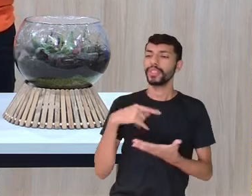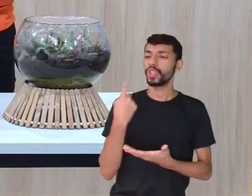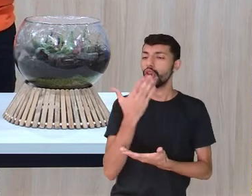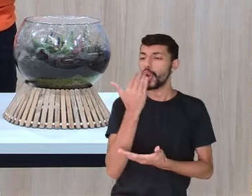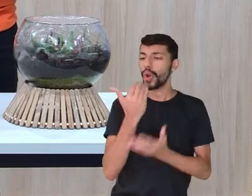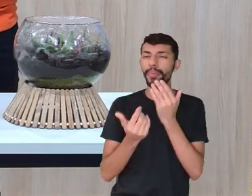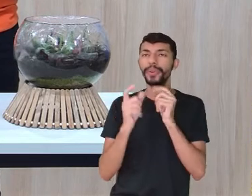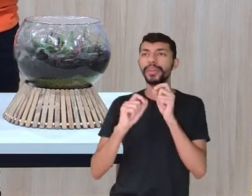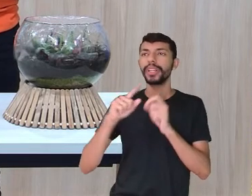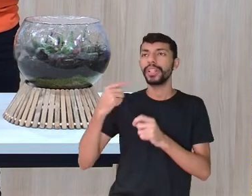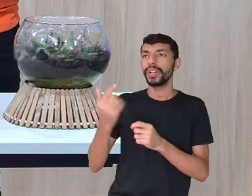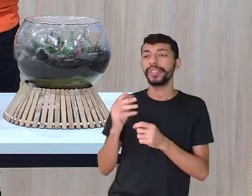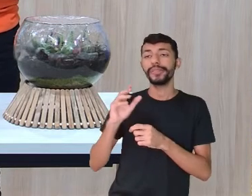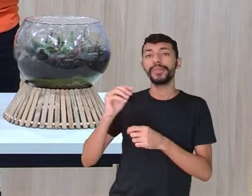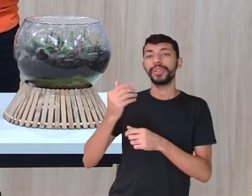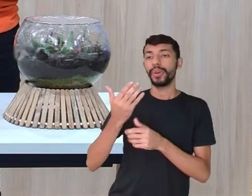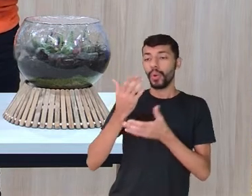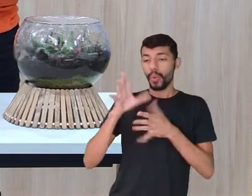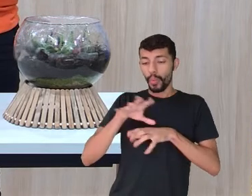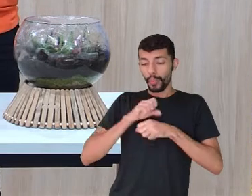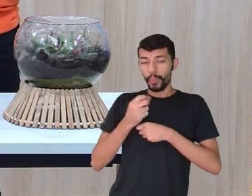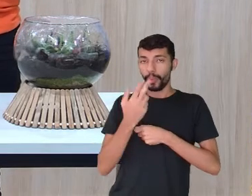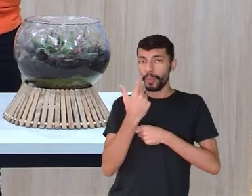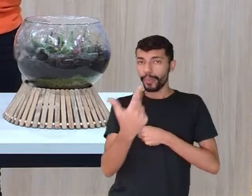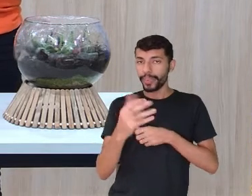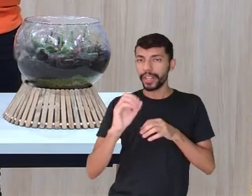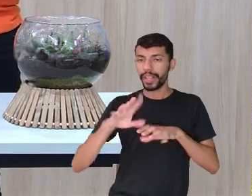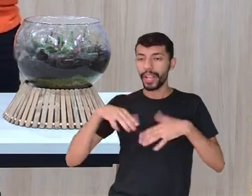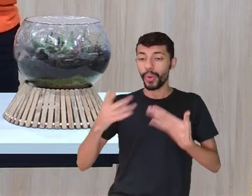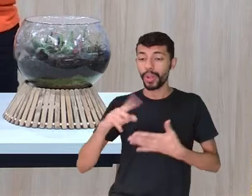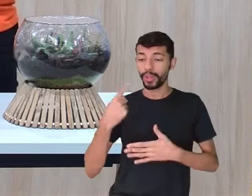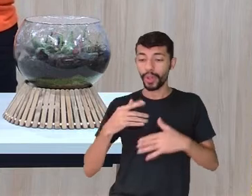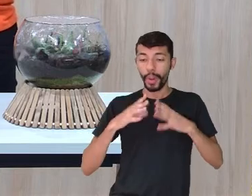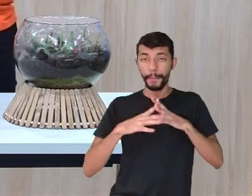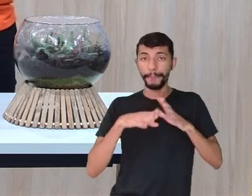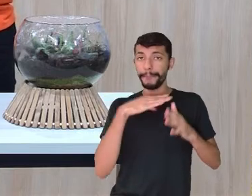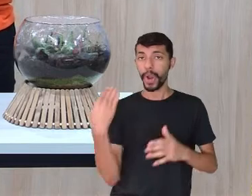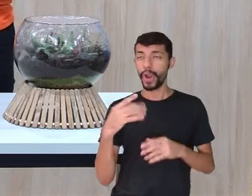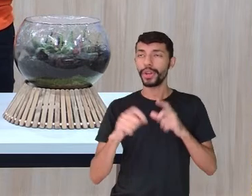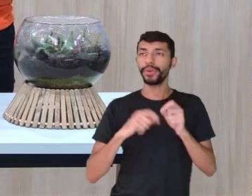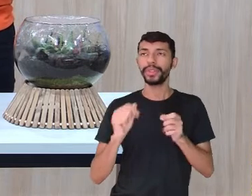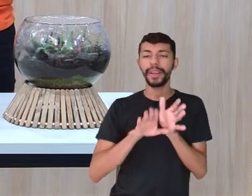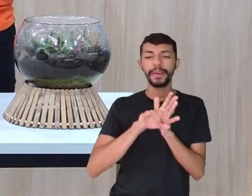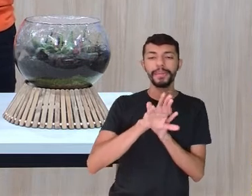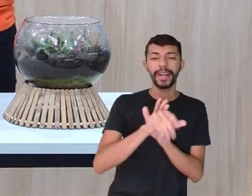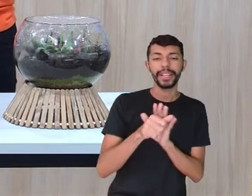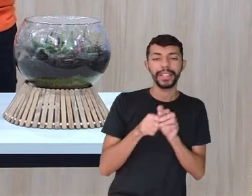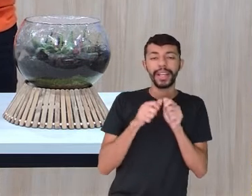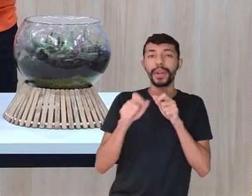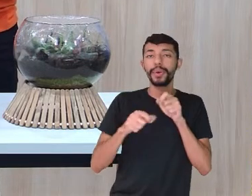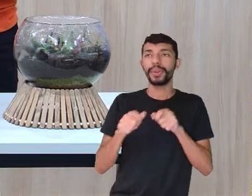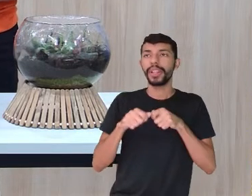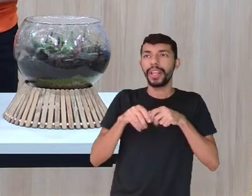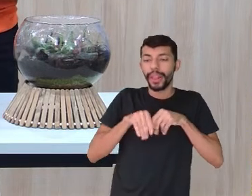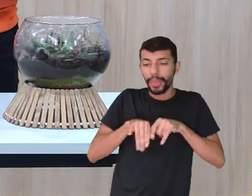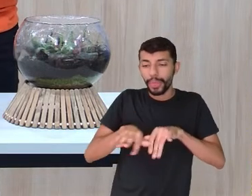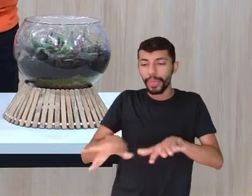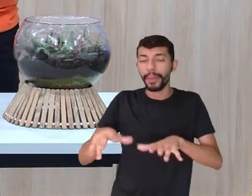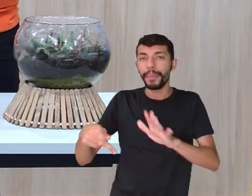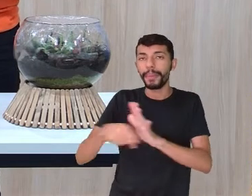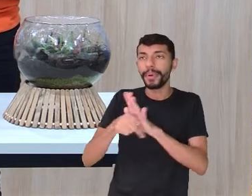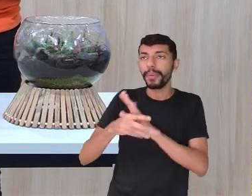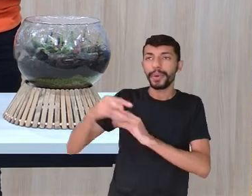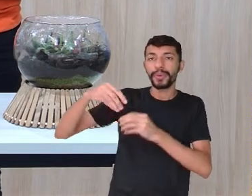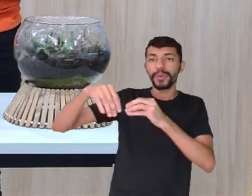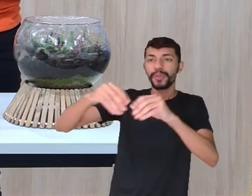nós absorvemos os nutrientes e quando morremos, as bactérias e os fungos vão devolver para o solo os nutrientes